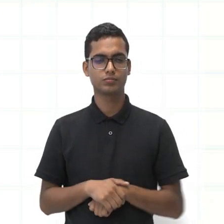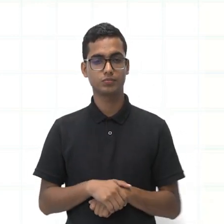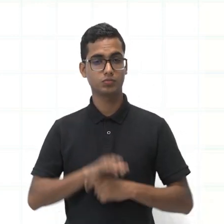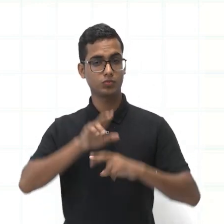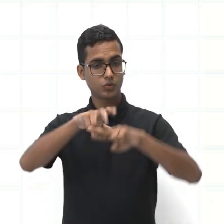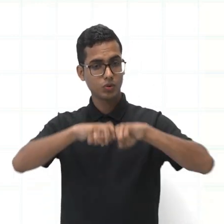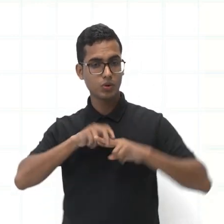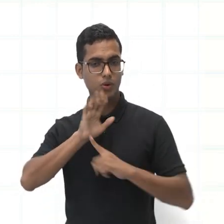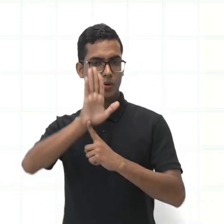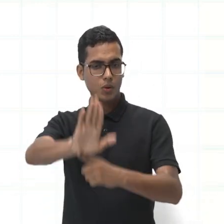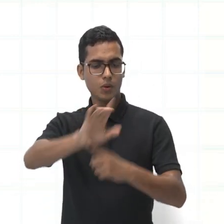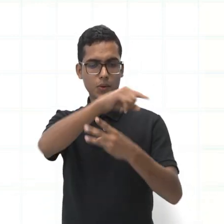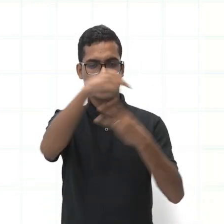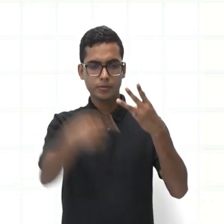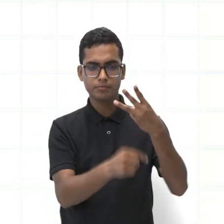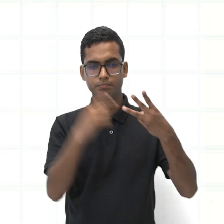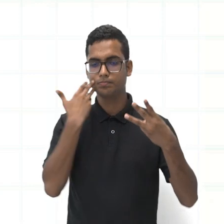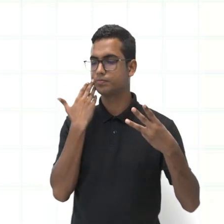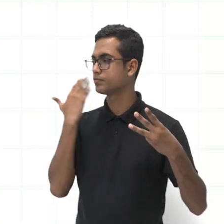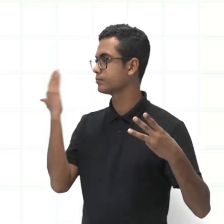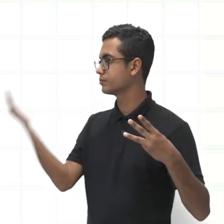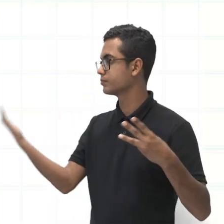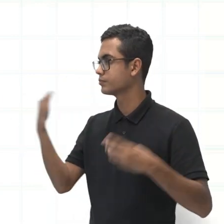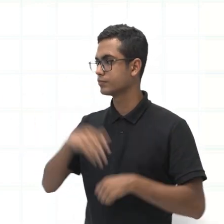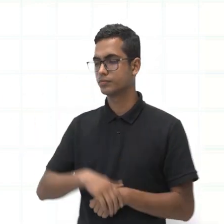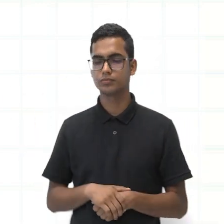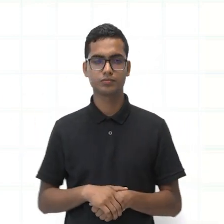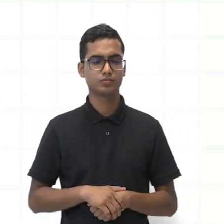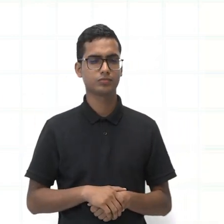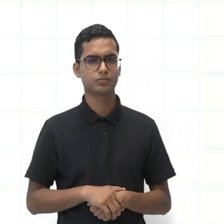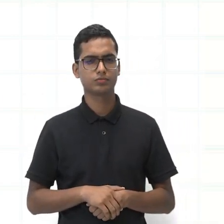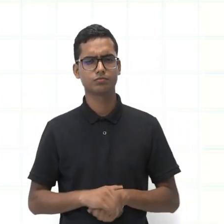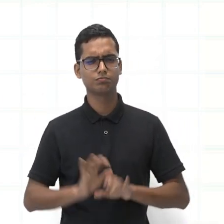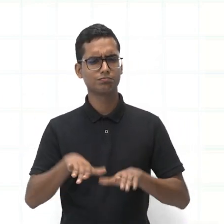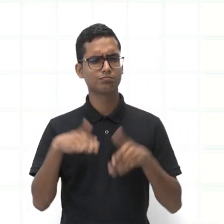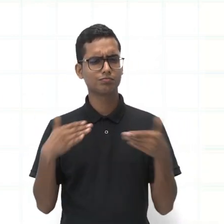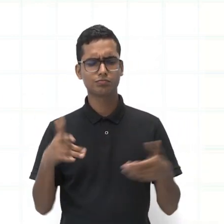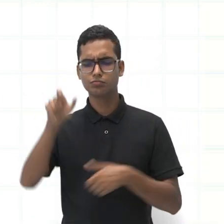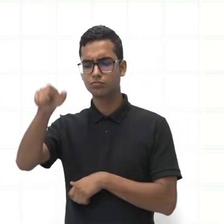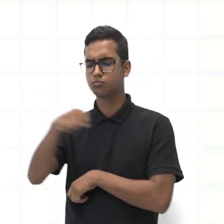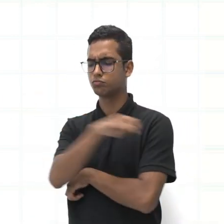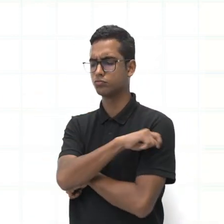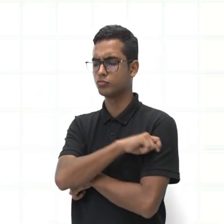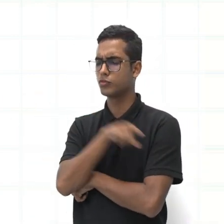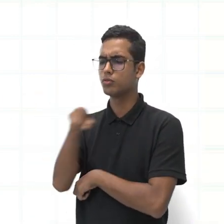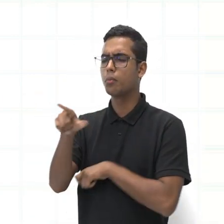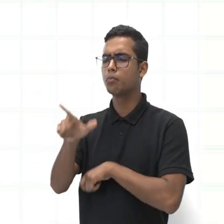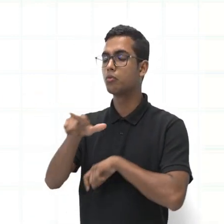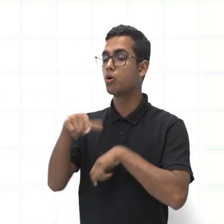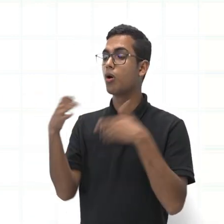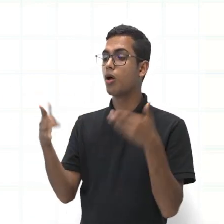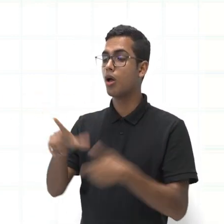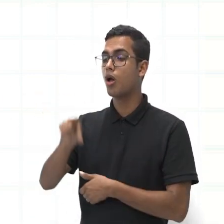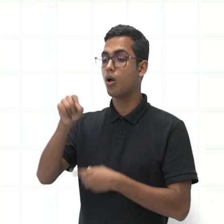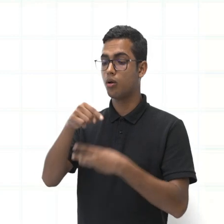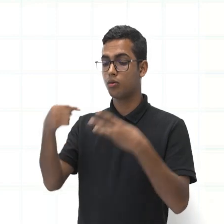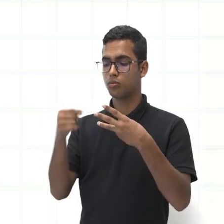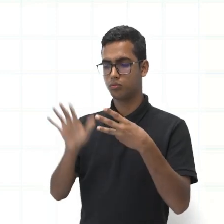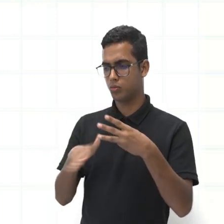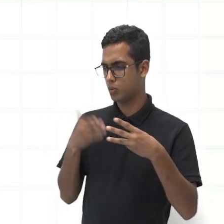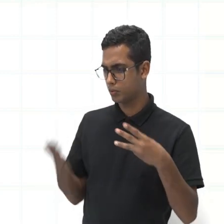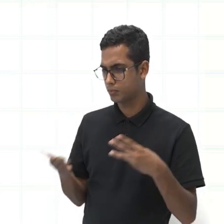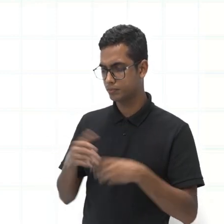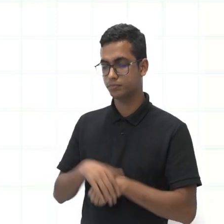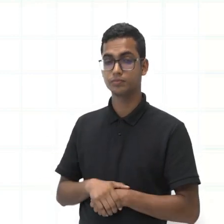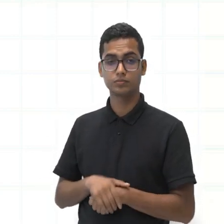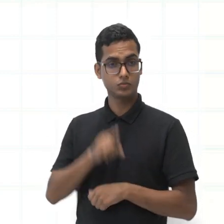Ouvir música, assistir filmes e ler livros. Estou dando 3 opções. Qual desses ele prefere? Aí a primeira pessoa vai responder.